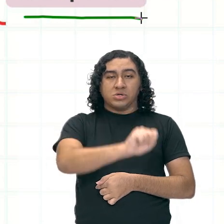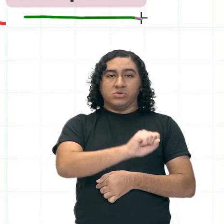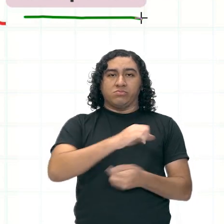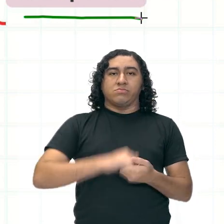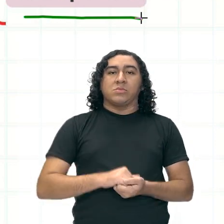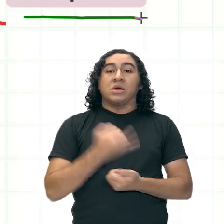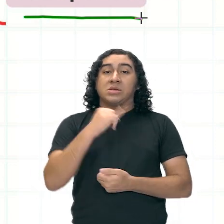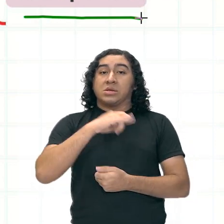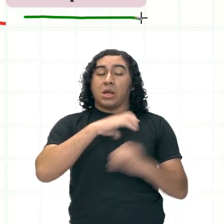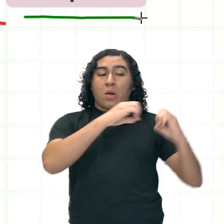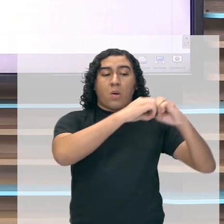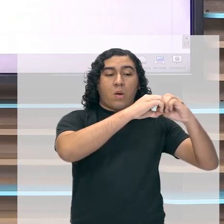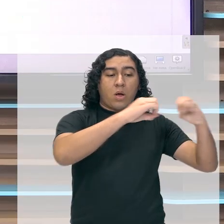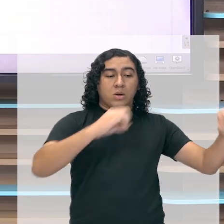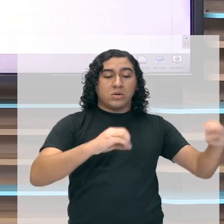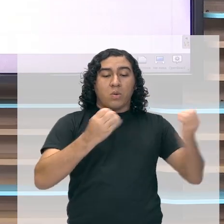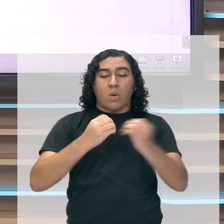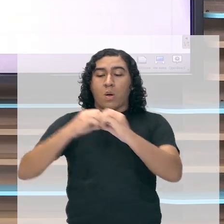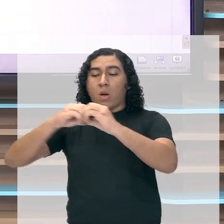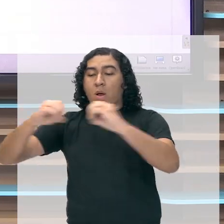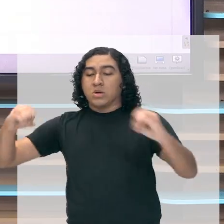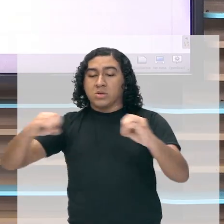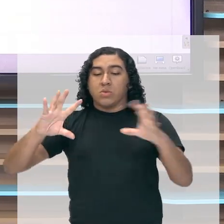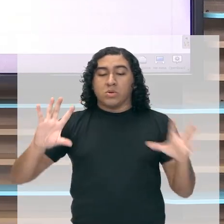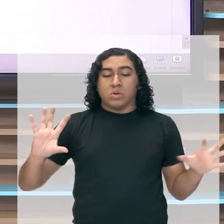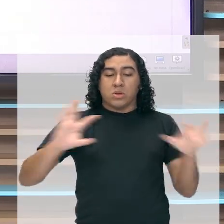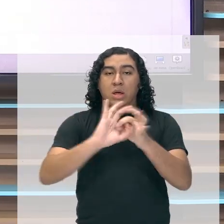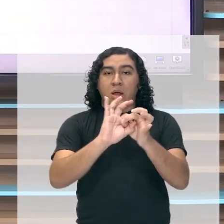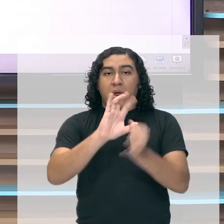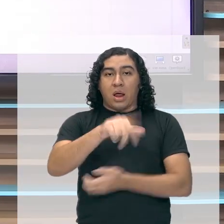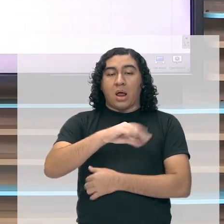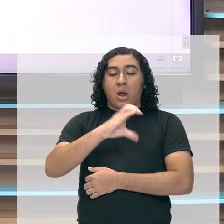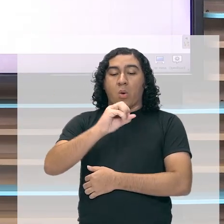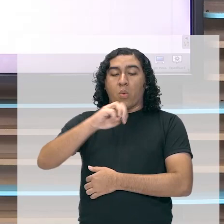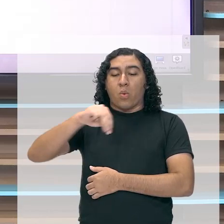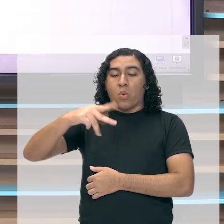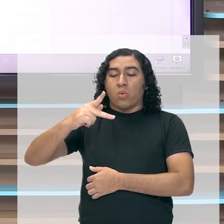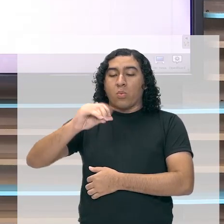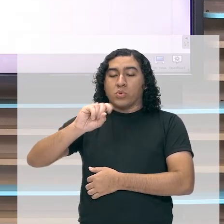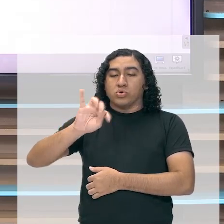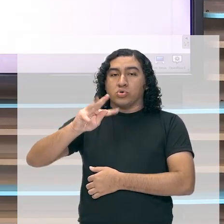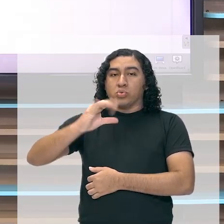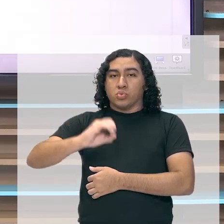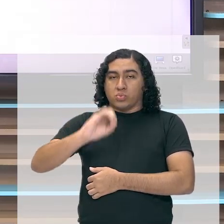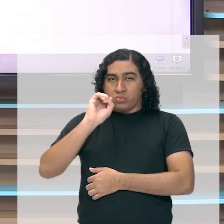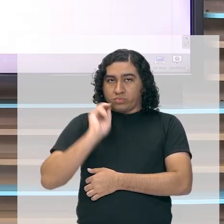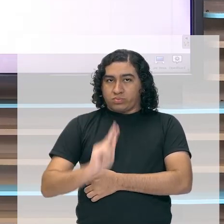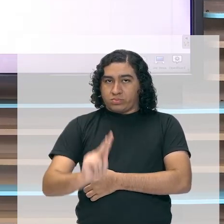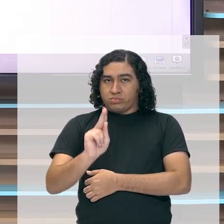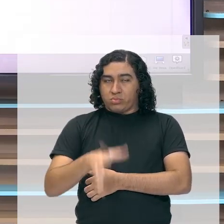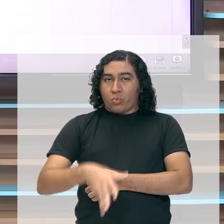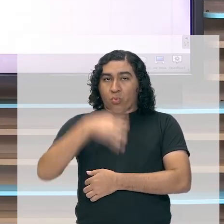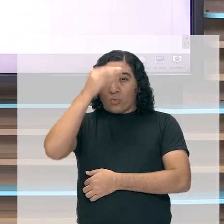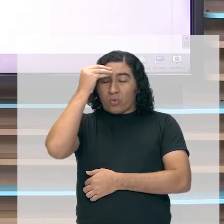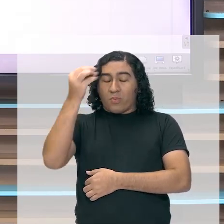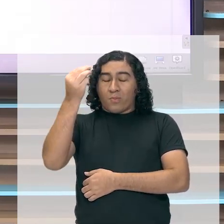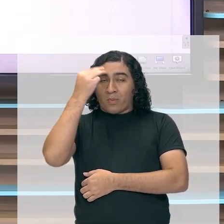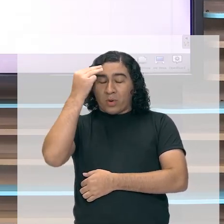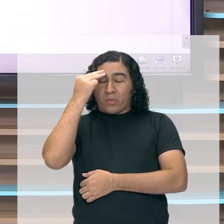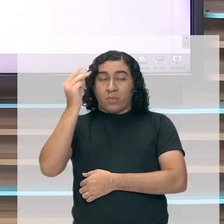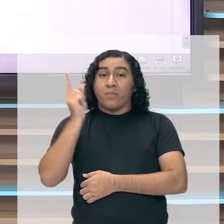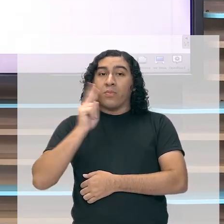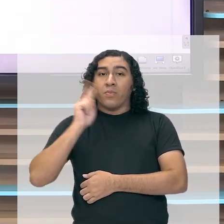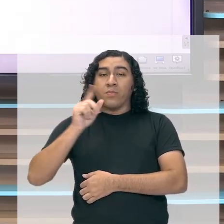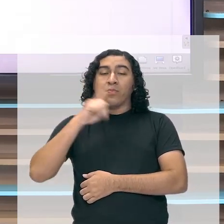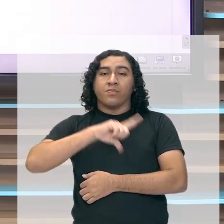eu tenho duas ou mais orações, eu tenho um período composto, ok? Vamos fixar bem isso, colocando